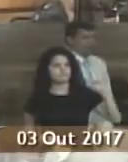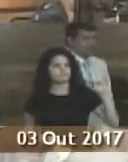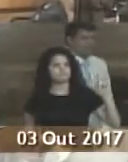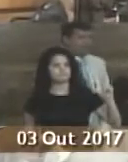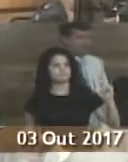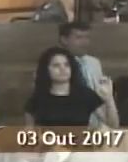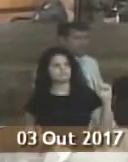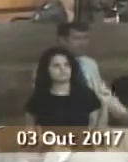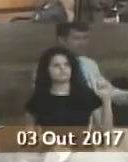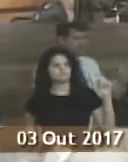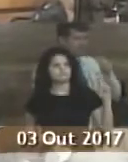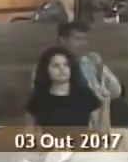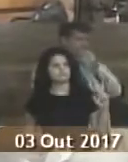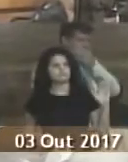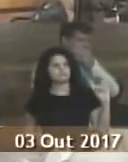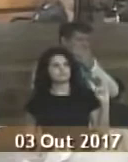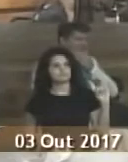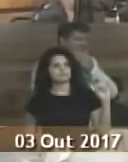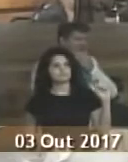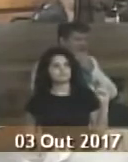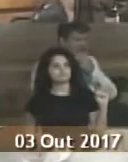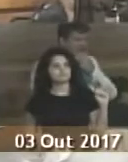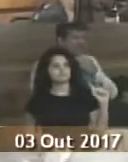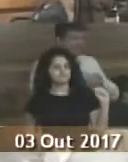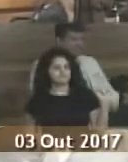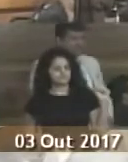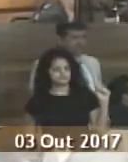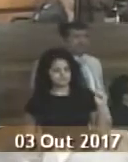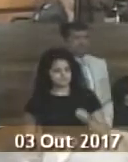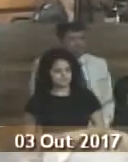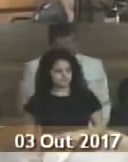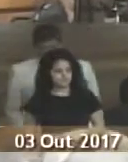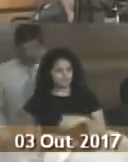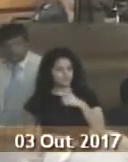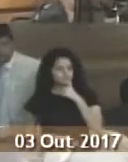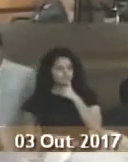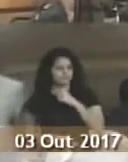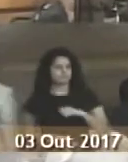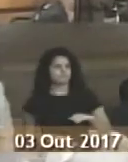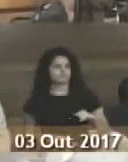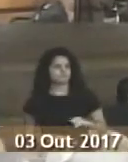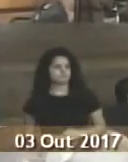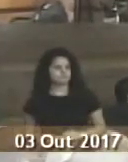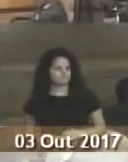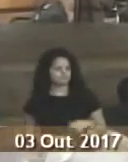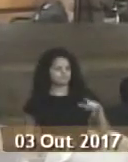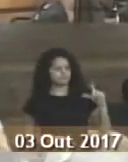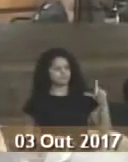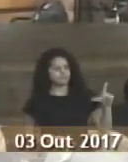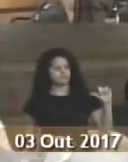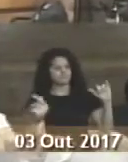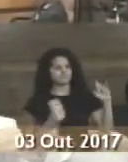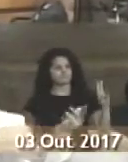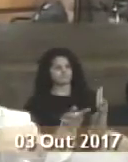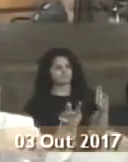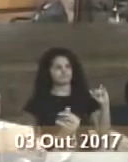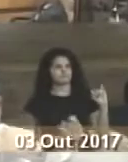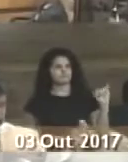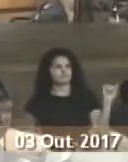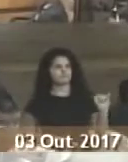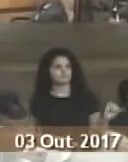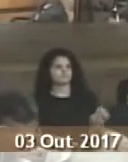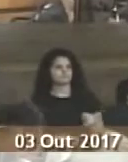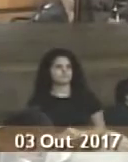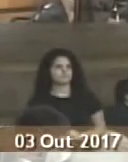vai estar representada, e aos senhores João Pedro Vieira Miguel, Luiz Wagner Pecoraro e Alexandre Felipe Ferreira